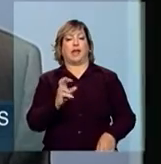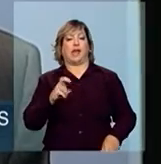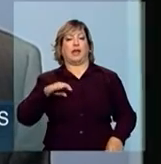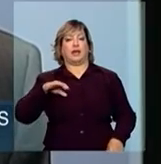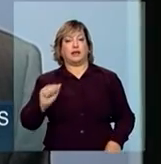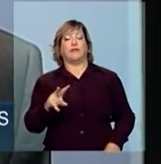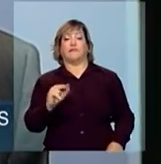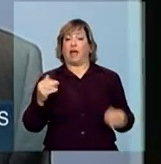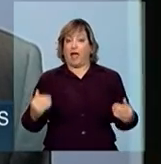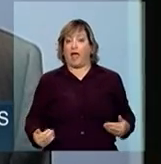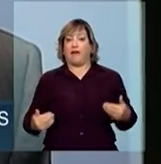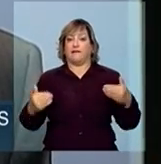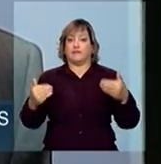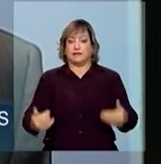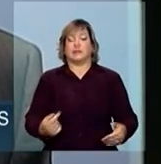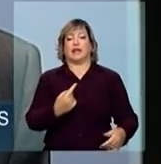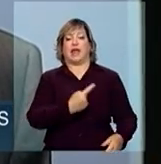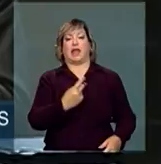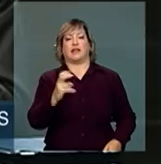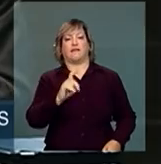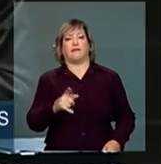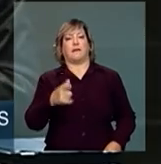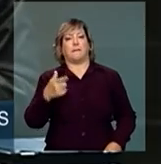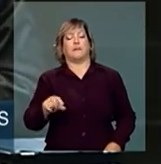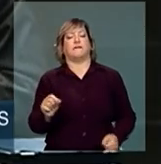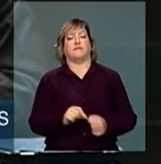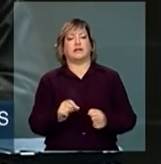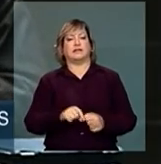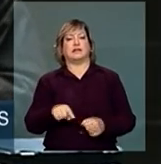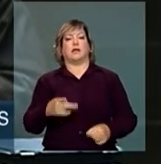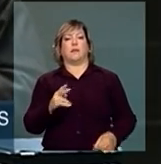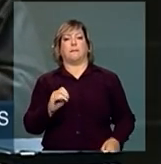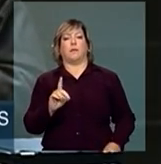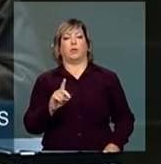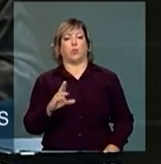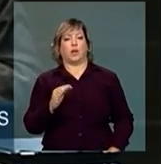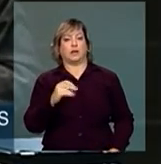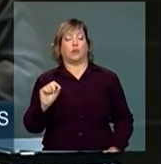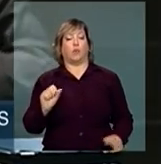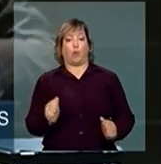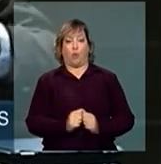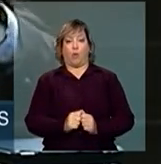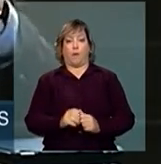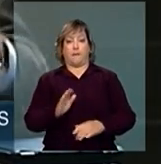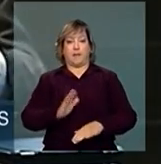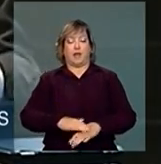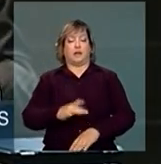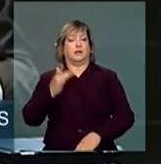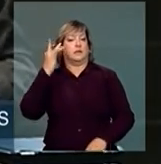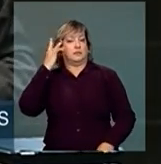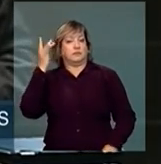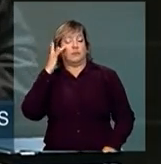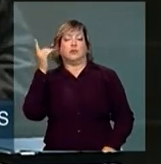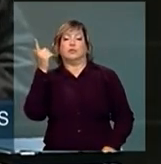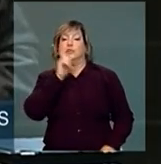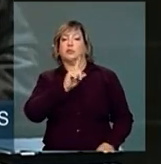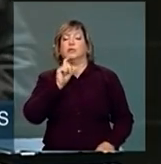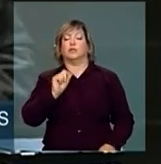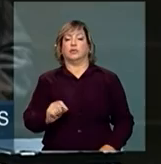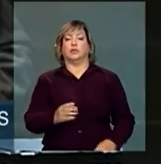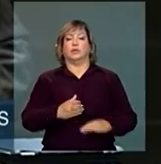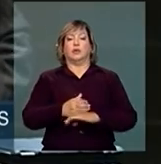que vai avançar cada vez mais para que se faça a produção com maior competência, com mais acesso